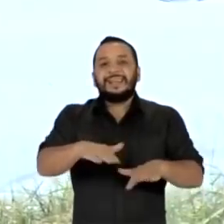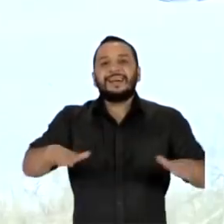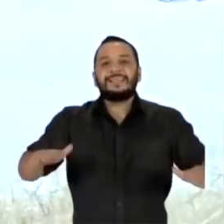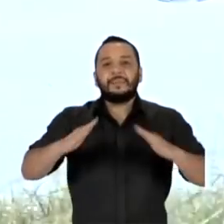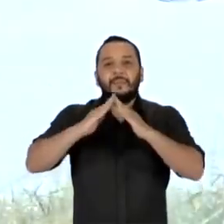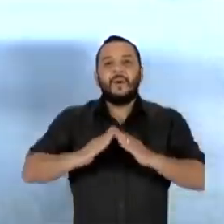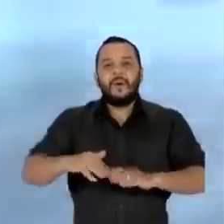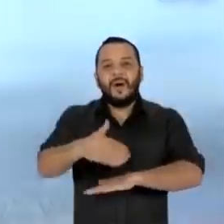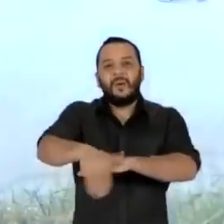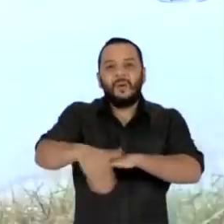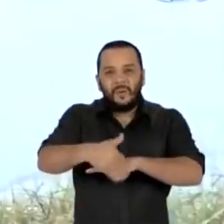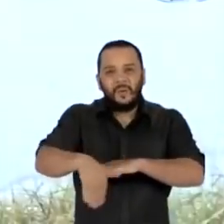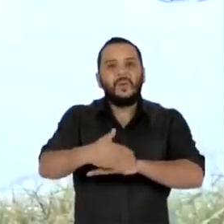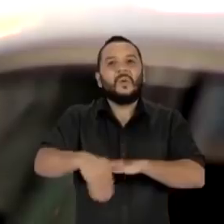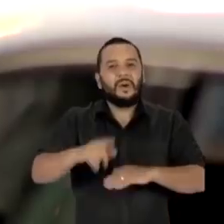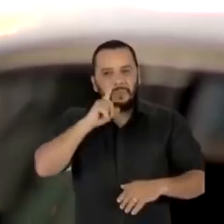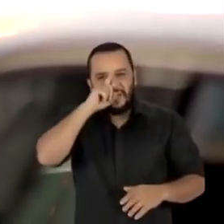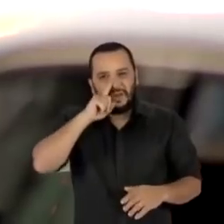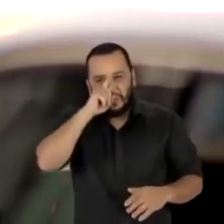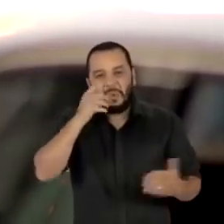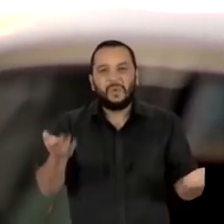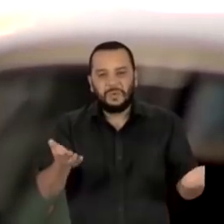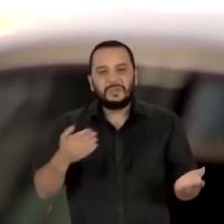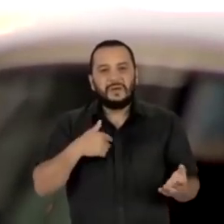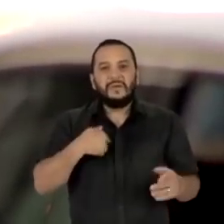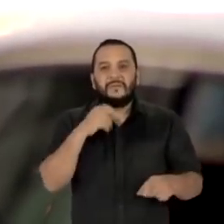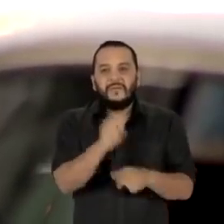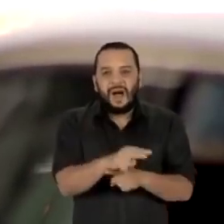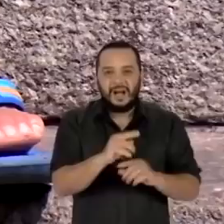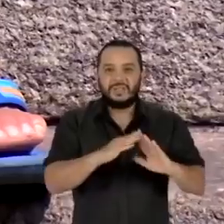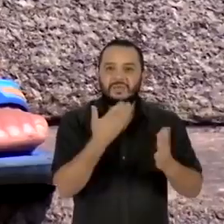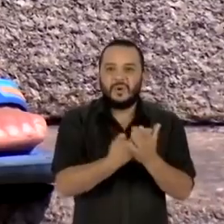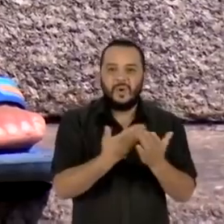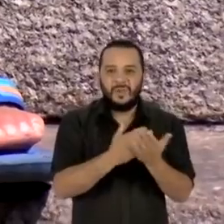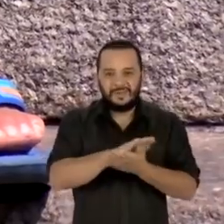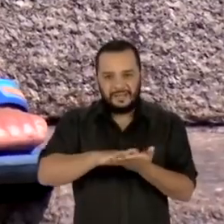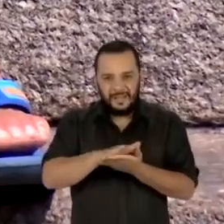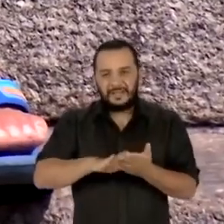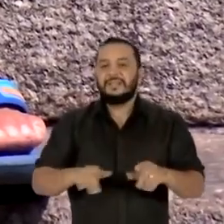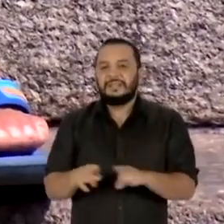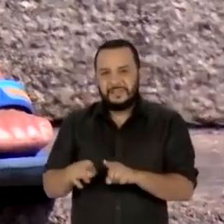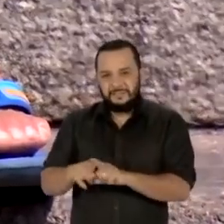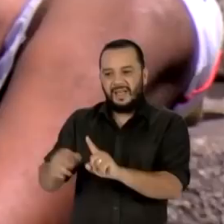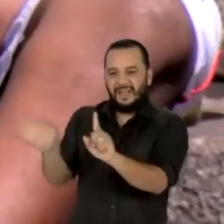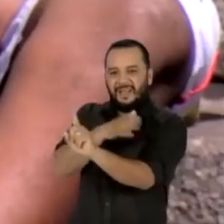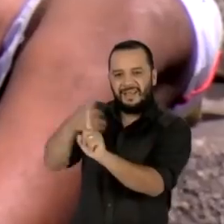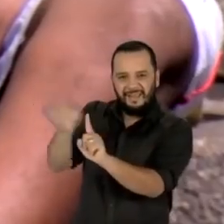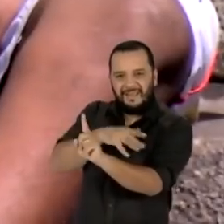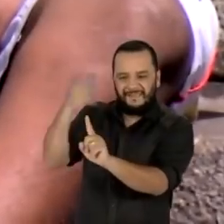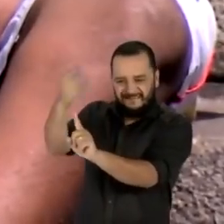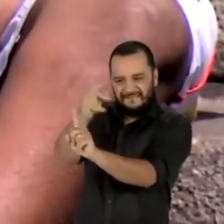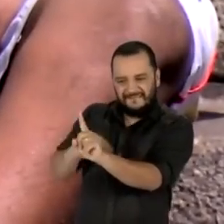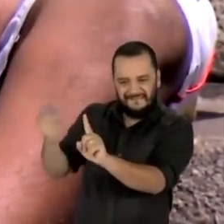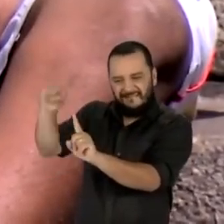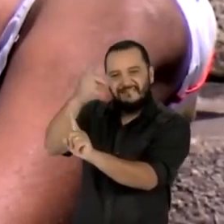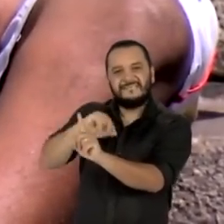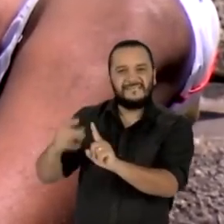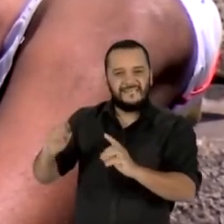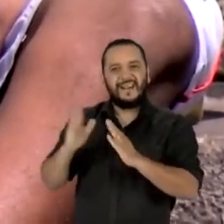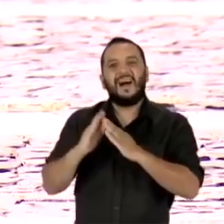ruas em situação vulnerável nas que não conseguem vaga para estudar das que sofrem maus-tratos ou violência essa